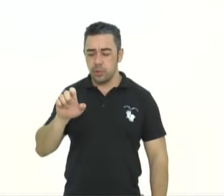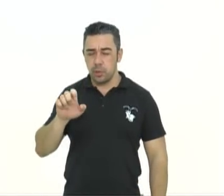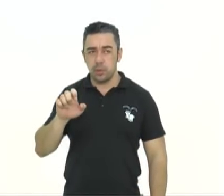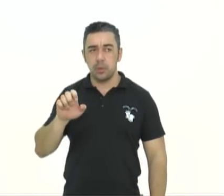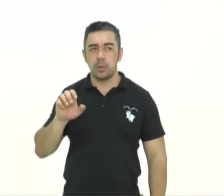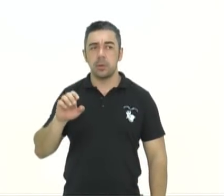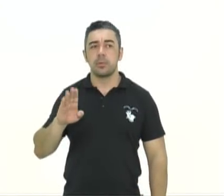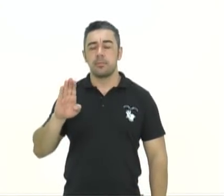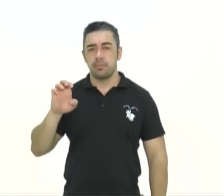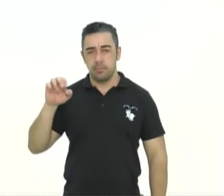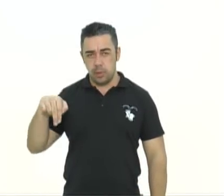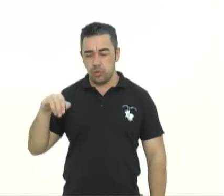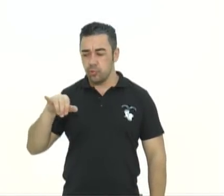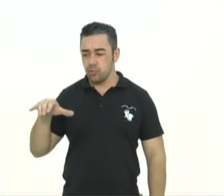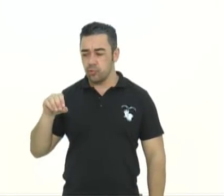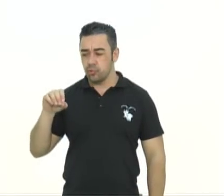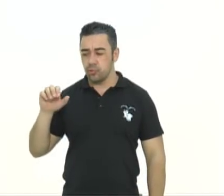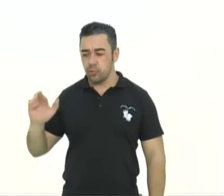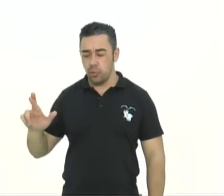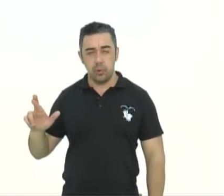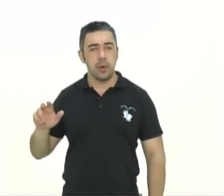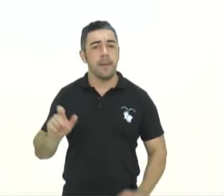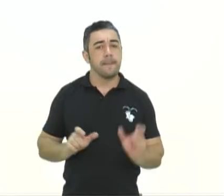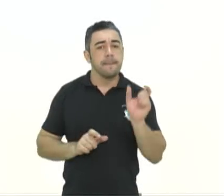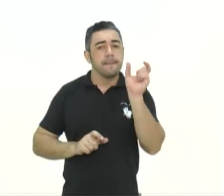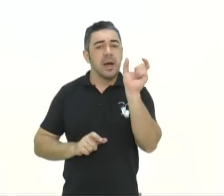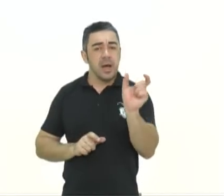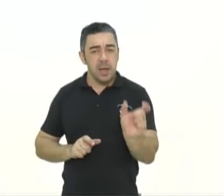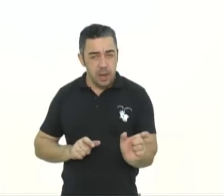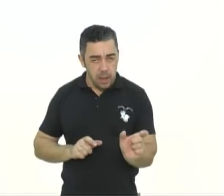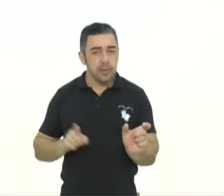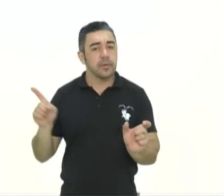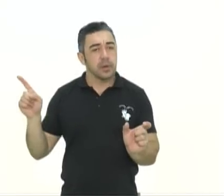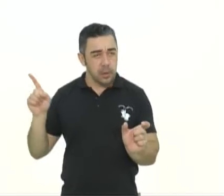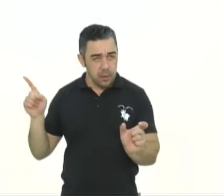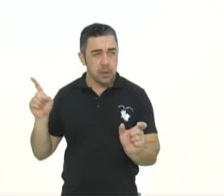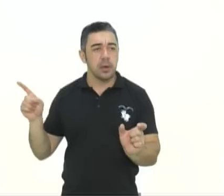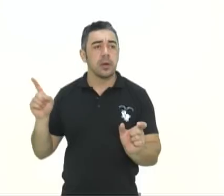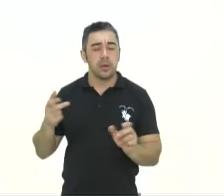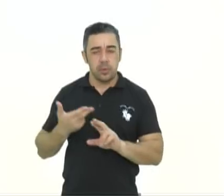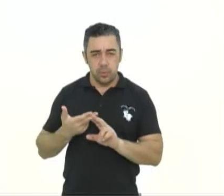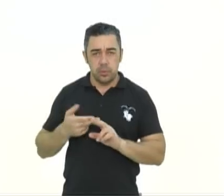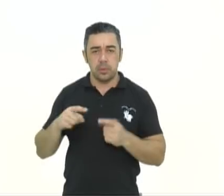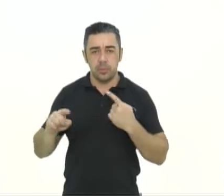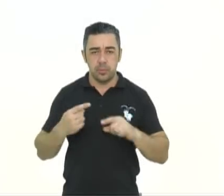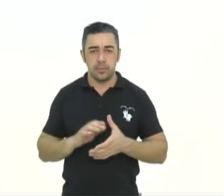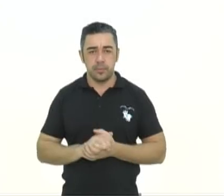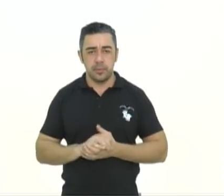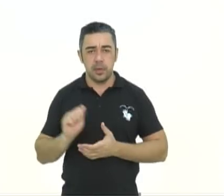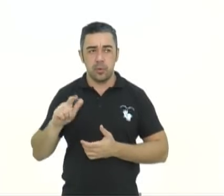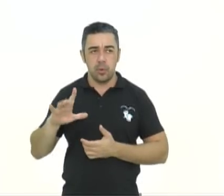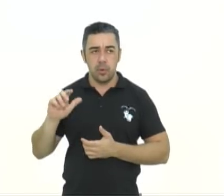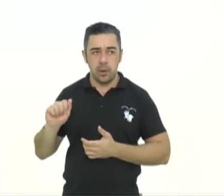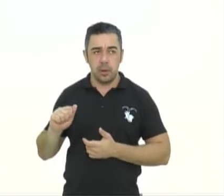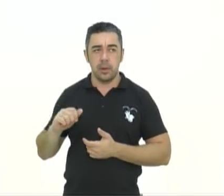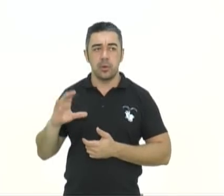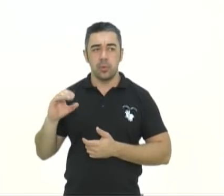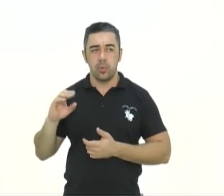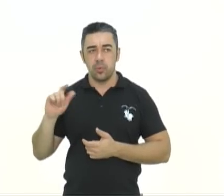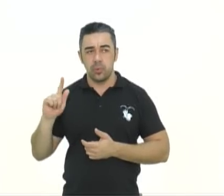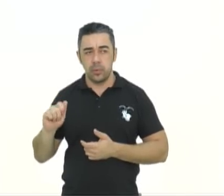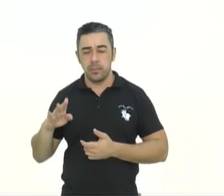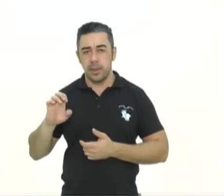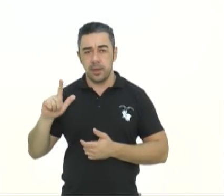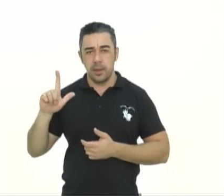das músicas, essas palavras africanas para a letra da sua música. Então ali, ó, Angola, Congo, Benguela,